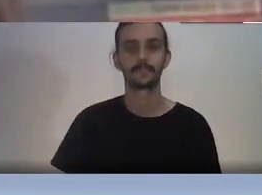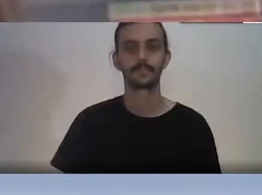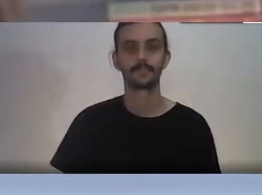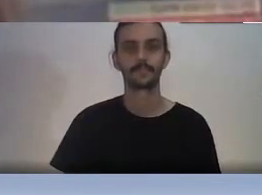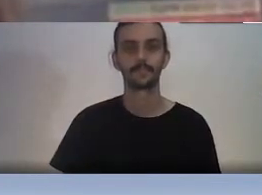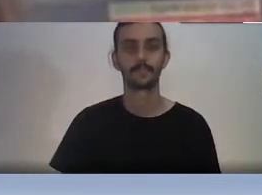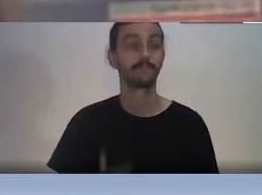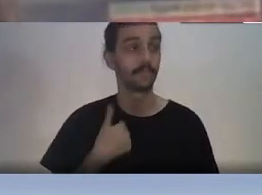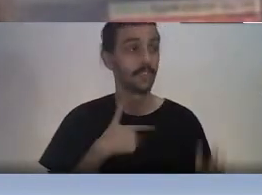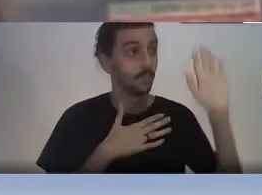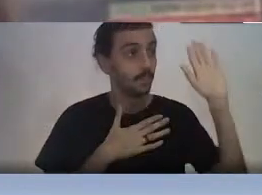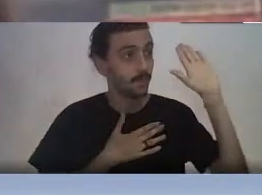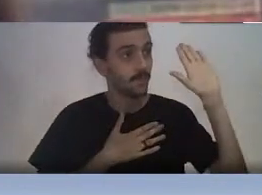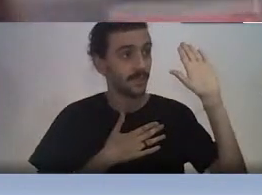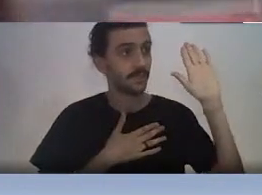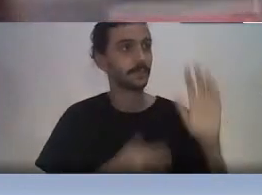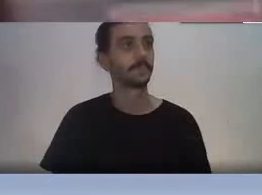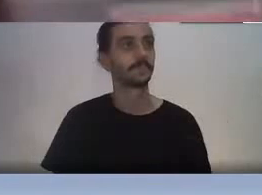Assim eu prometo.